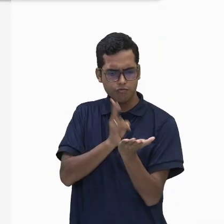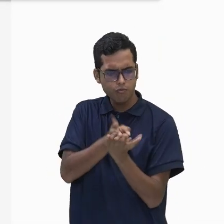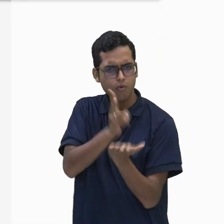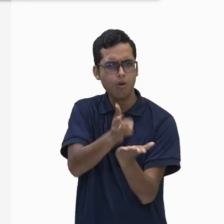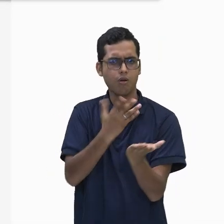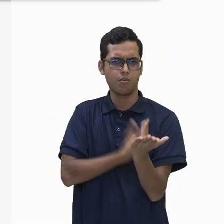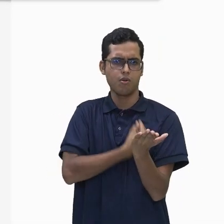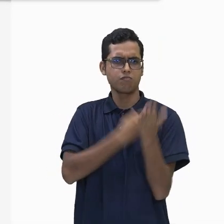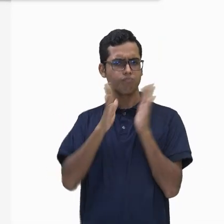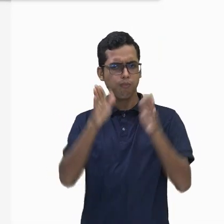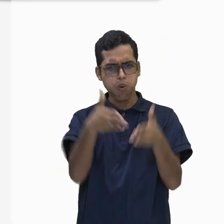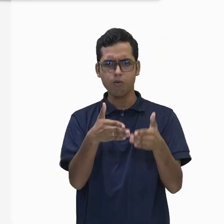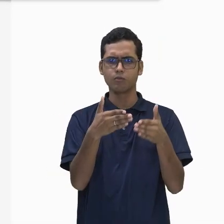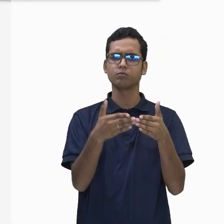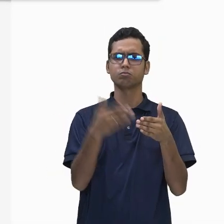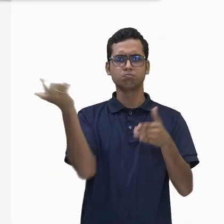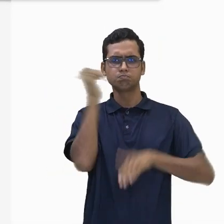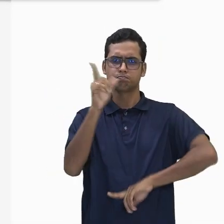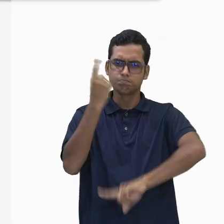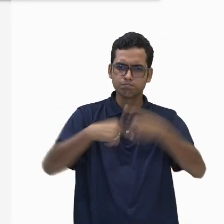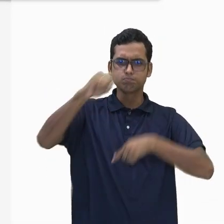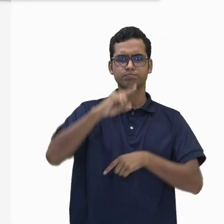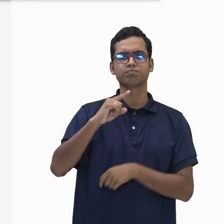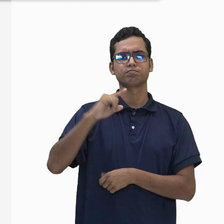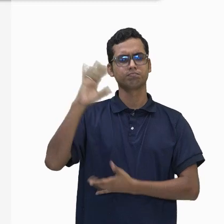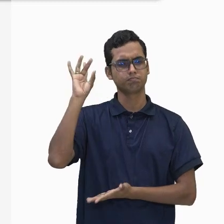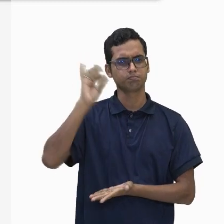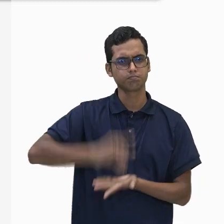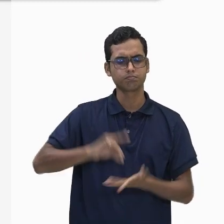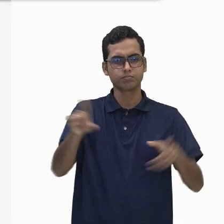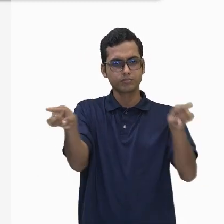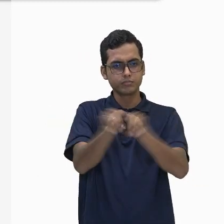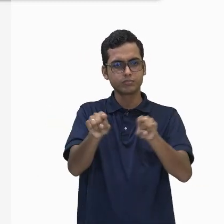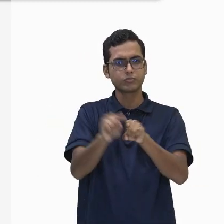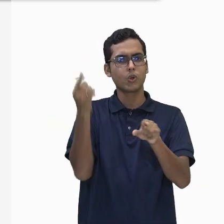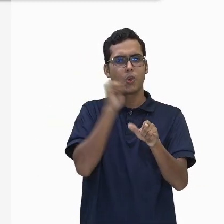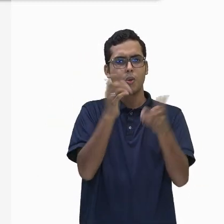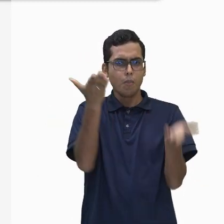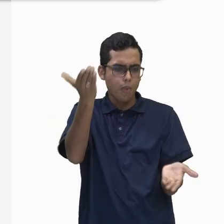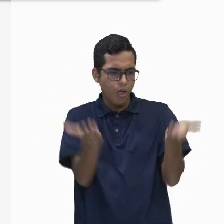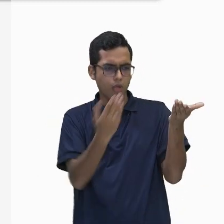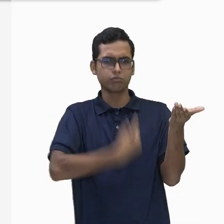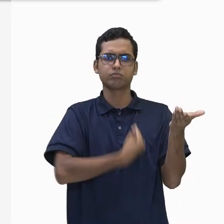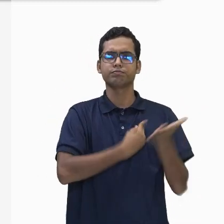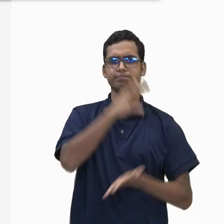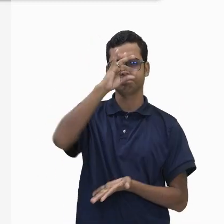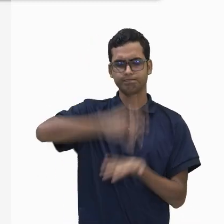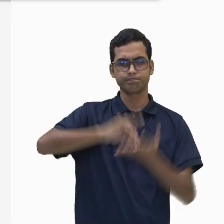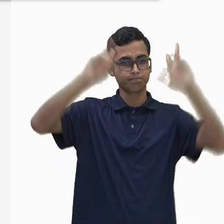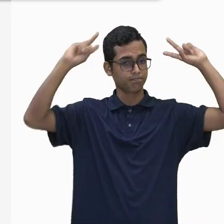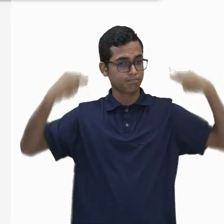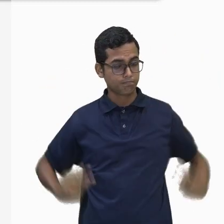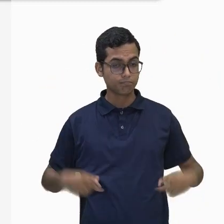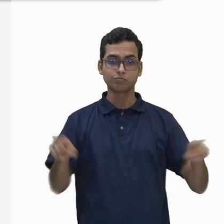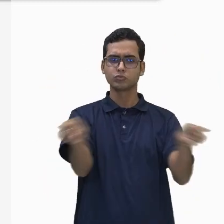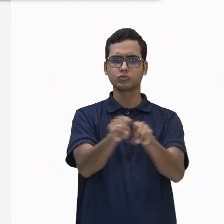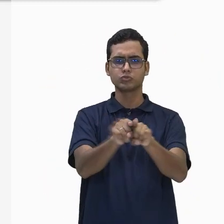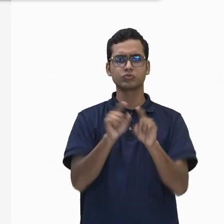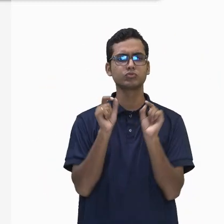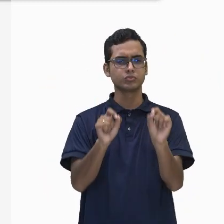quê? De medir a grandeza da vontade afirmativa do homem. Ou então, gente, olha